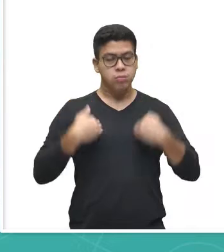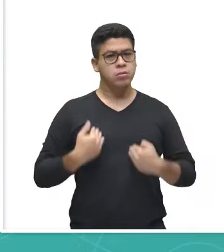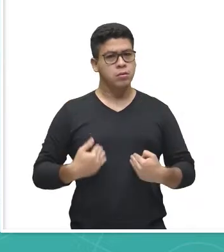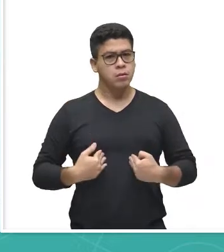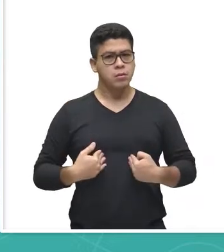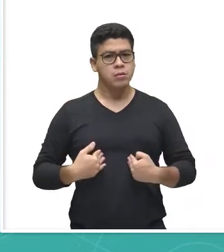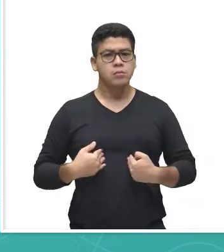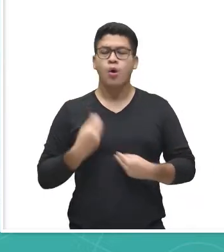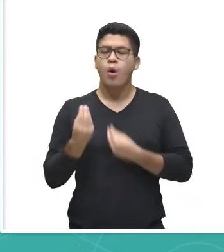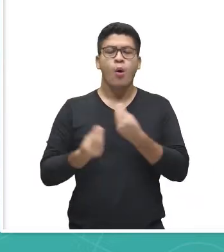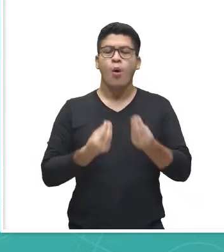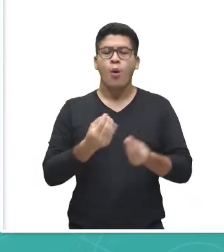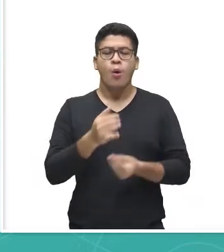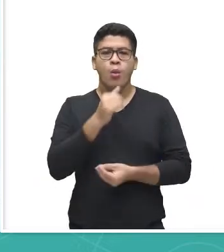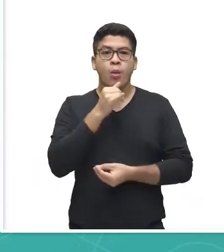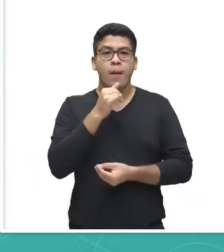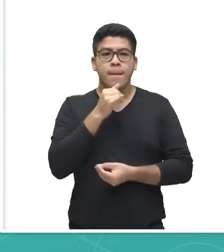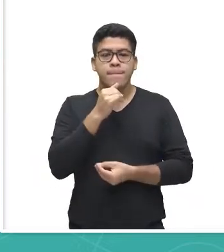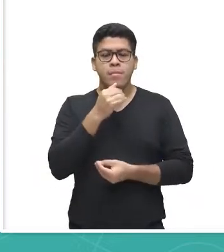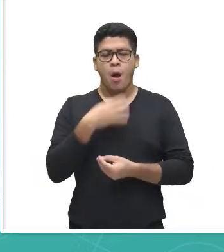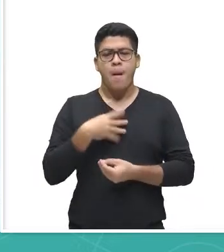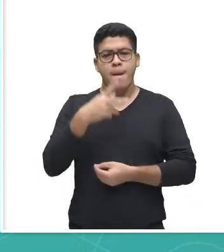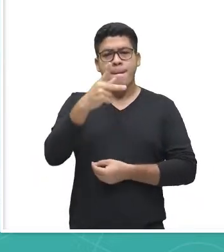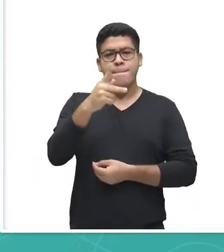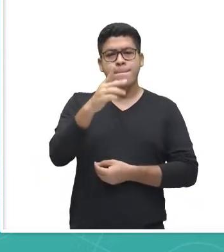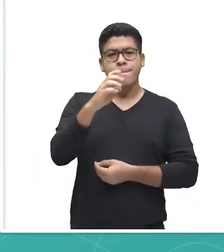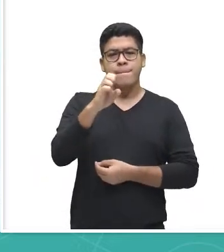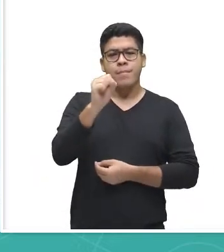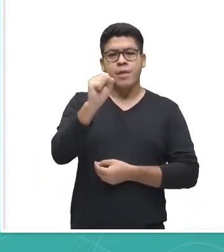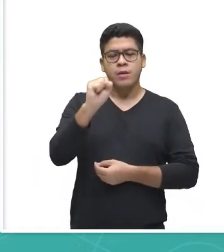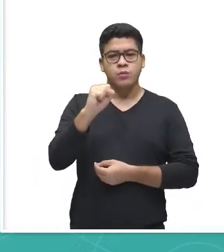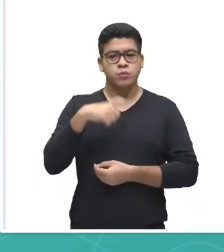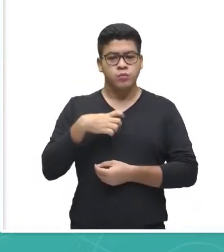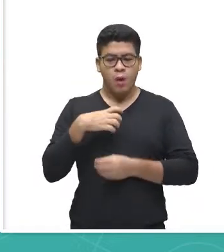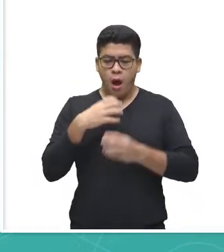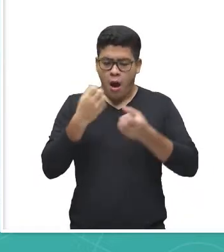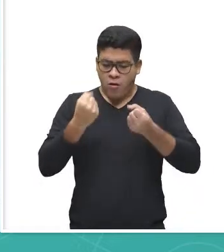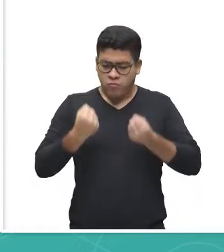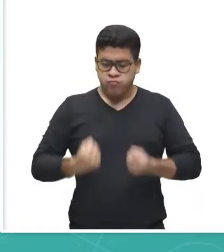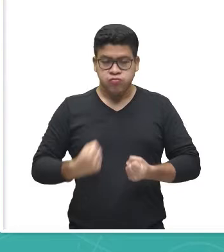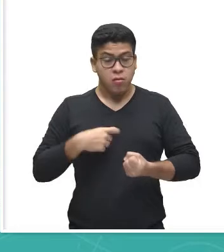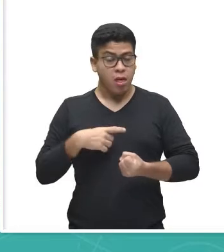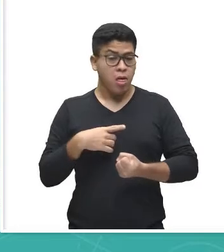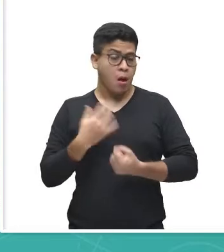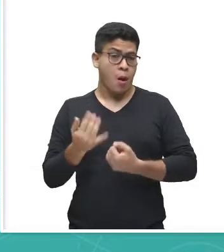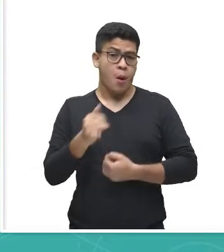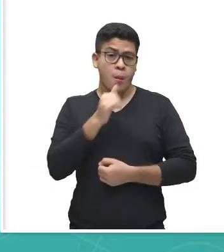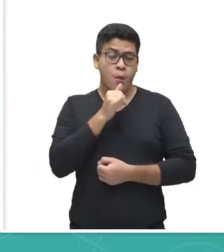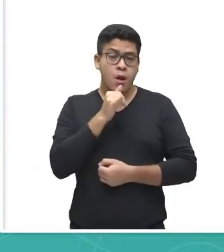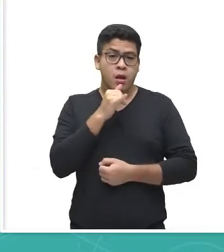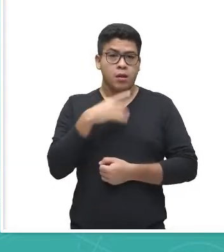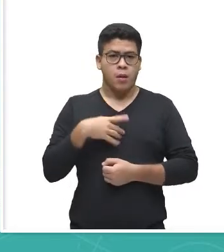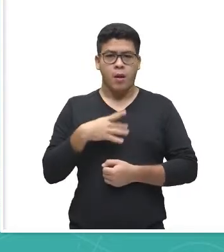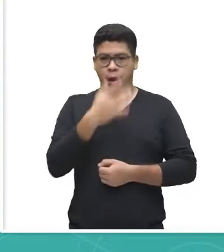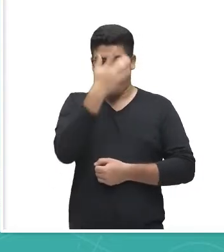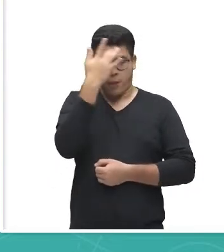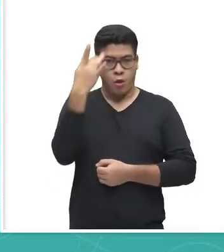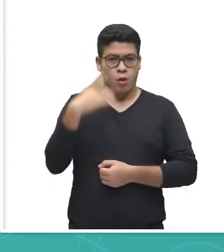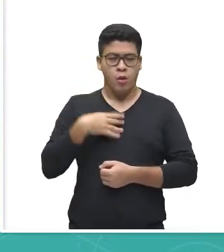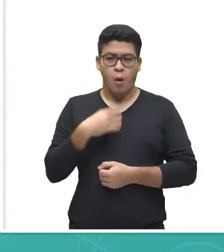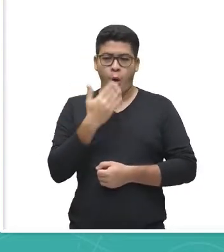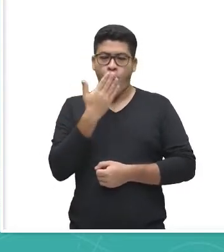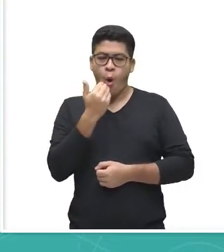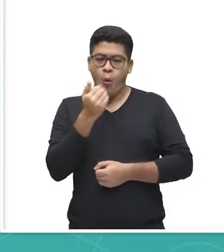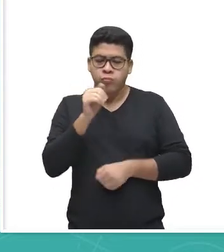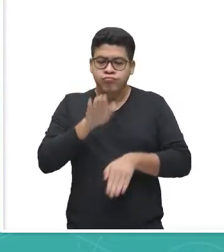É o que a gente chama popularmente ali de peso, né? Por exemplo, a pessoa que faz dieta, ela está sempre preocupada ali com o peso, né? Que na verdade é